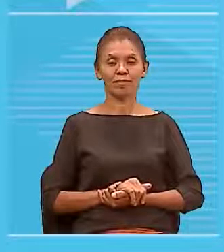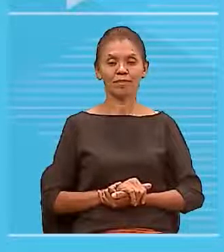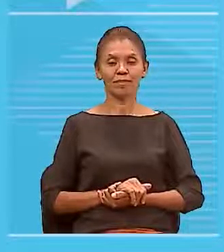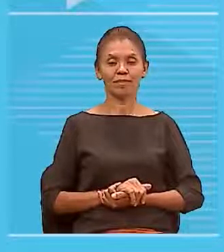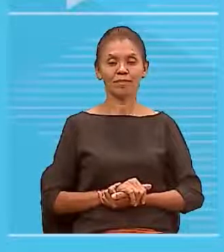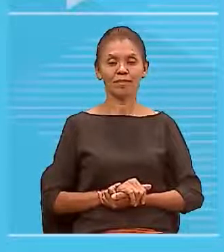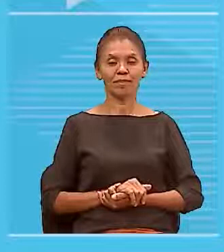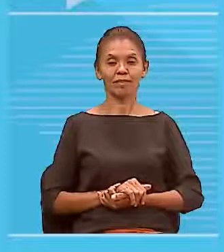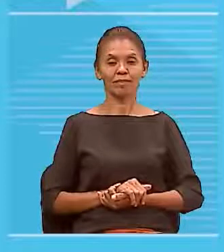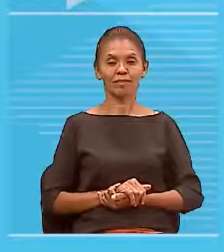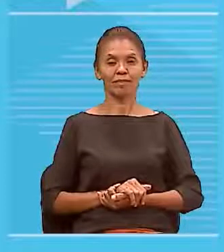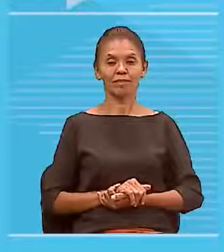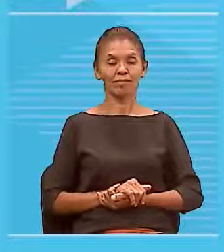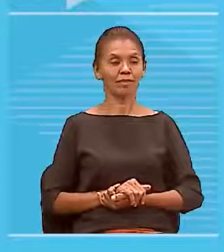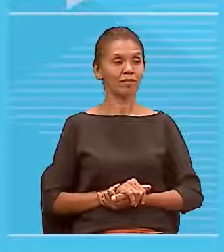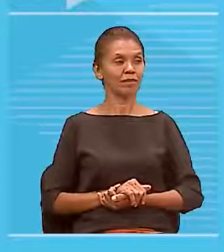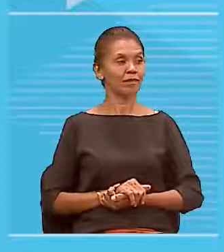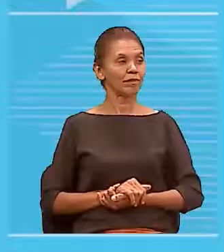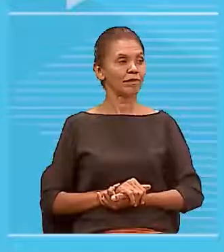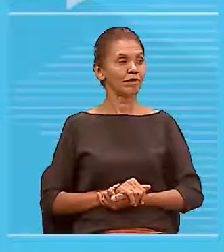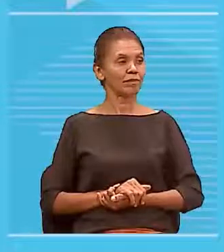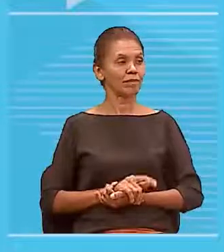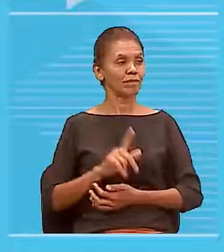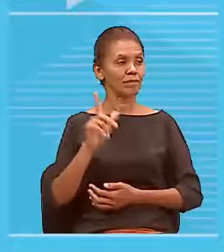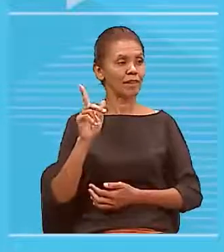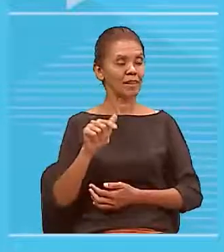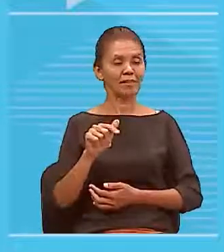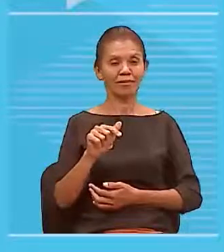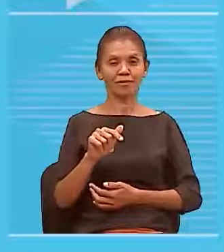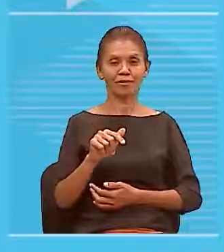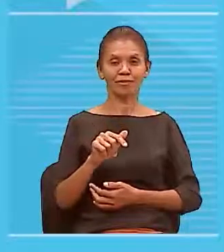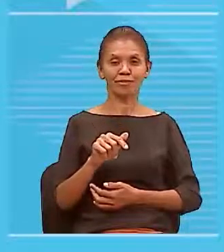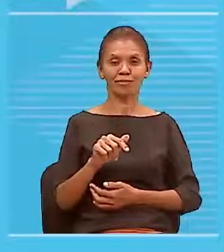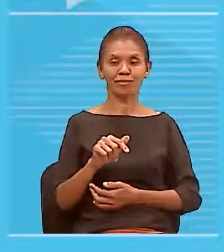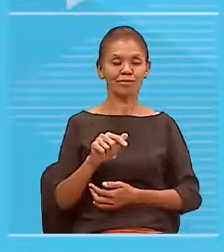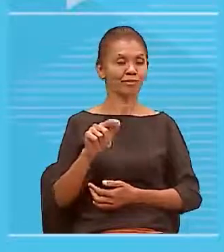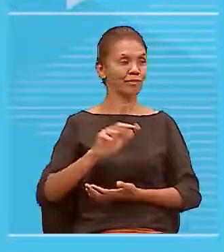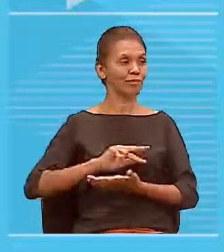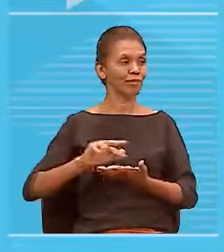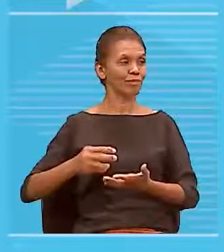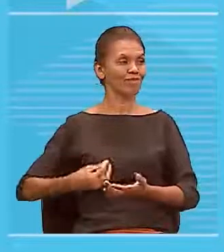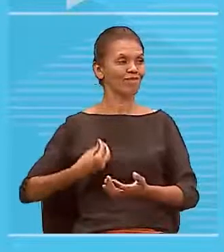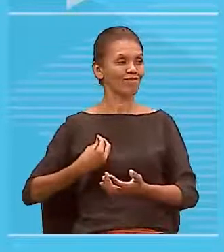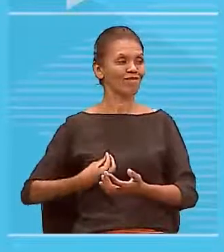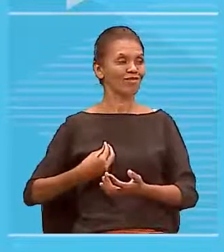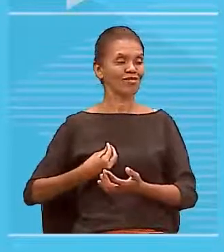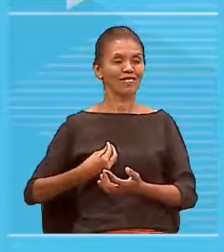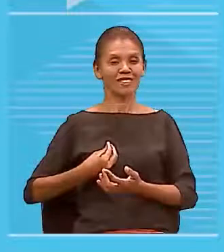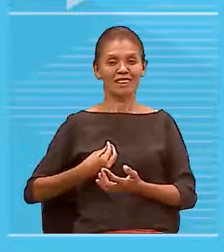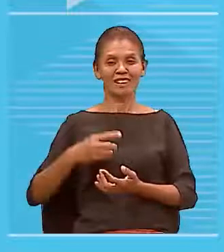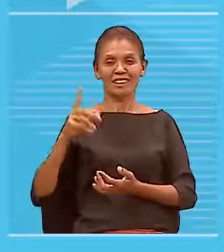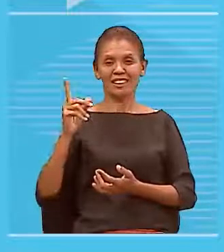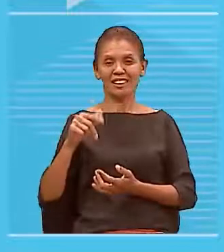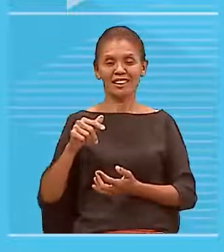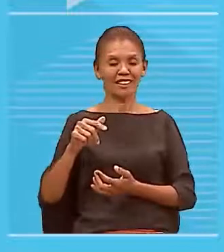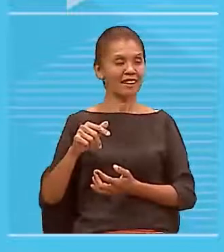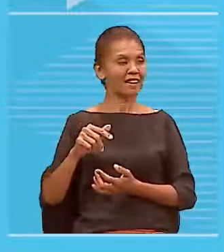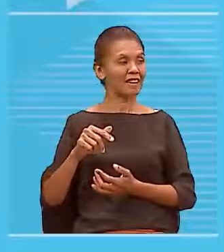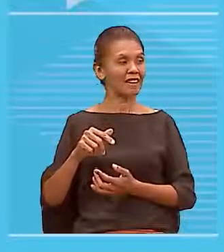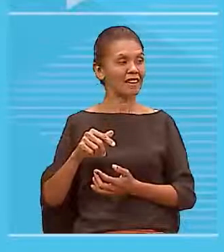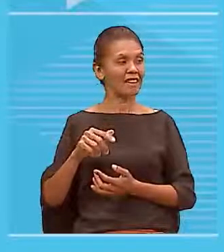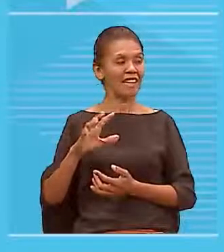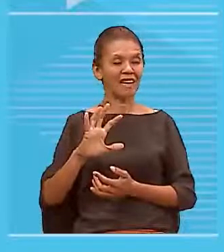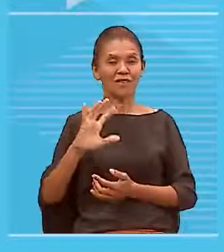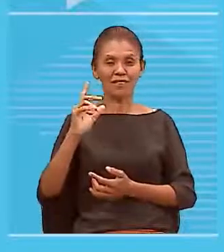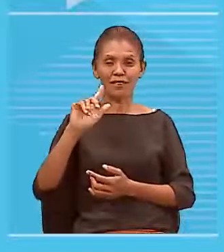É um ser resultado do cruzamento de duas espécies diferentes que não conseguem se